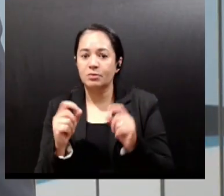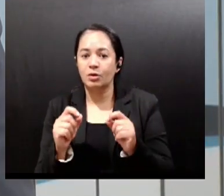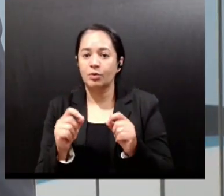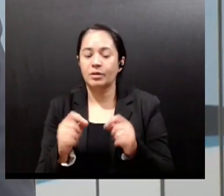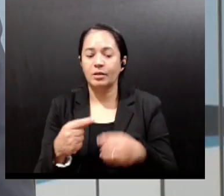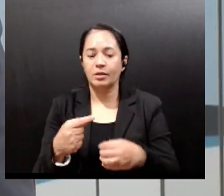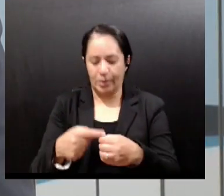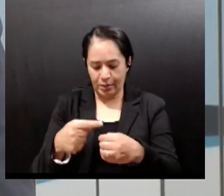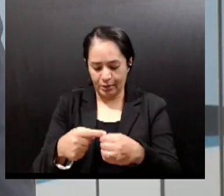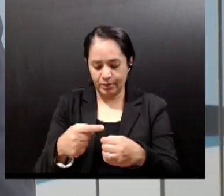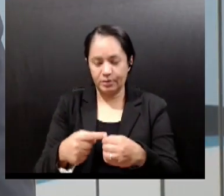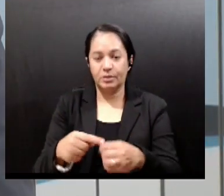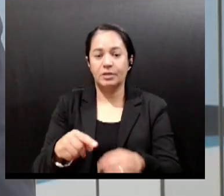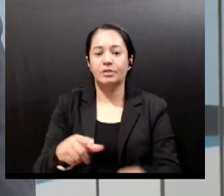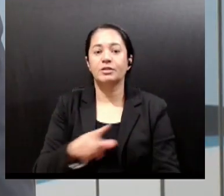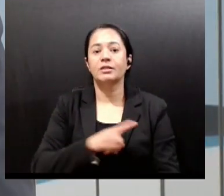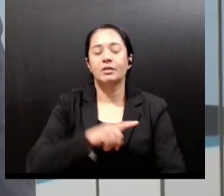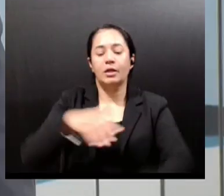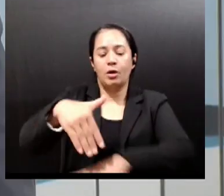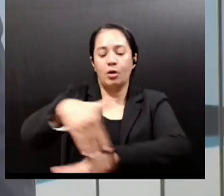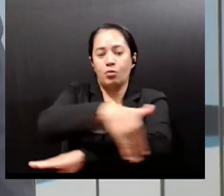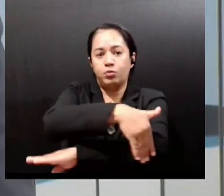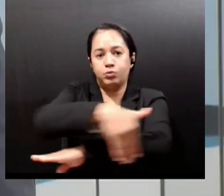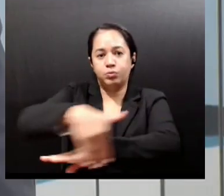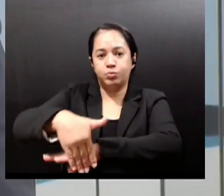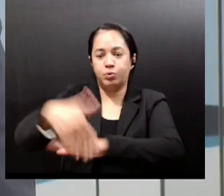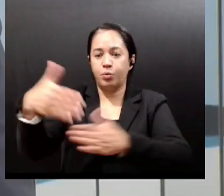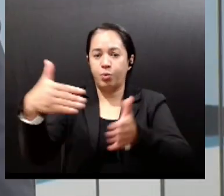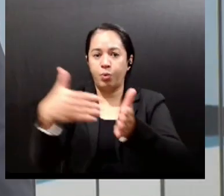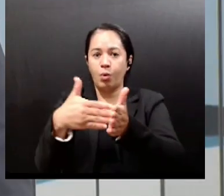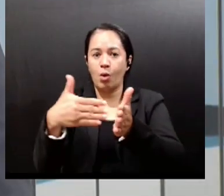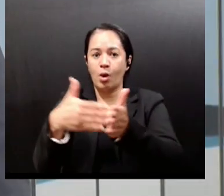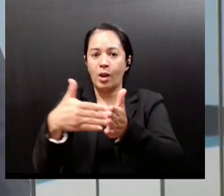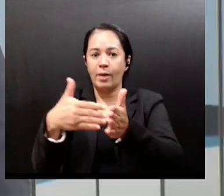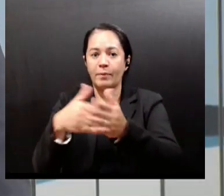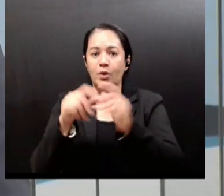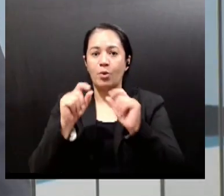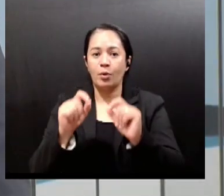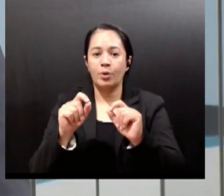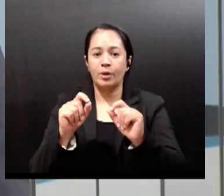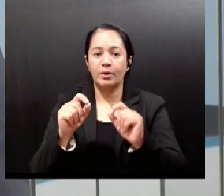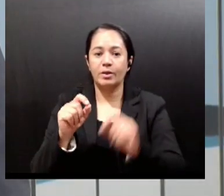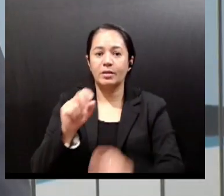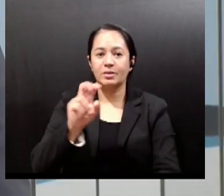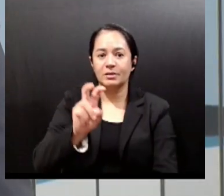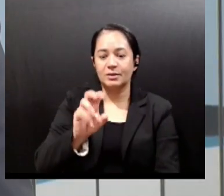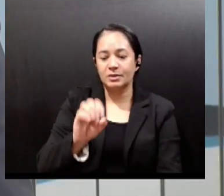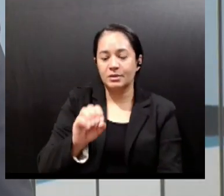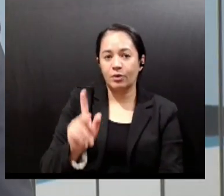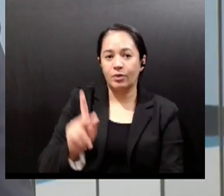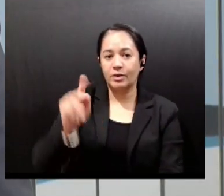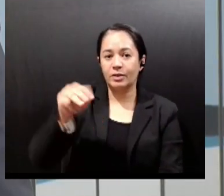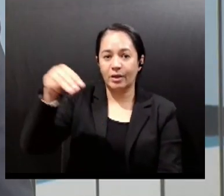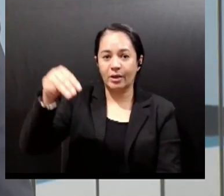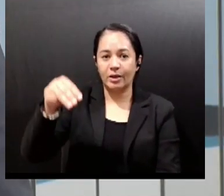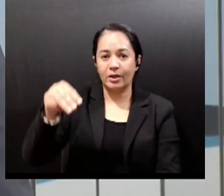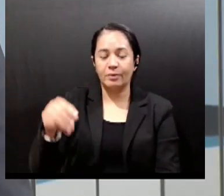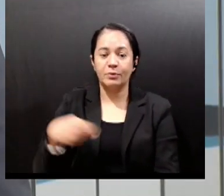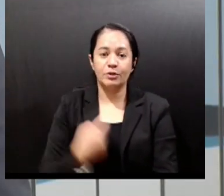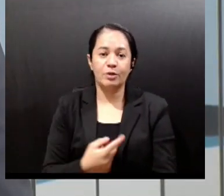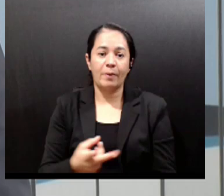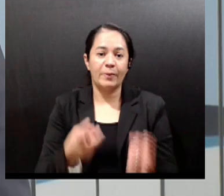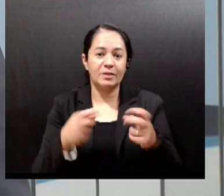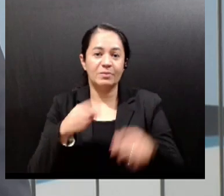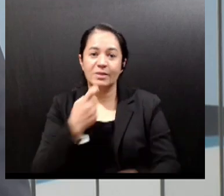as avenidas, o limite máximo deveria ser 50 km por hora, e nós vemos aqui em Campinas 60